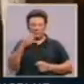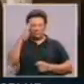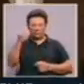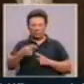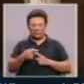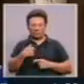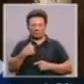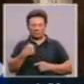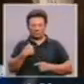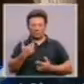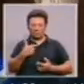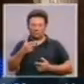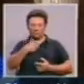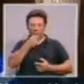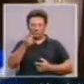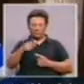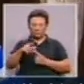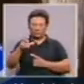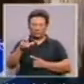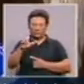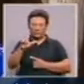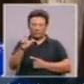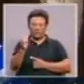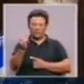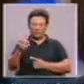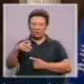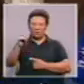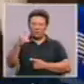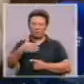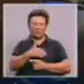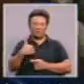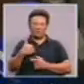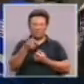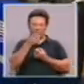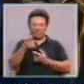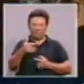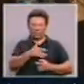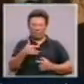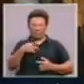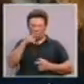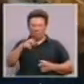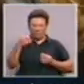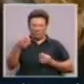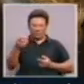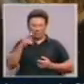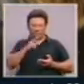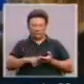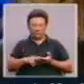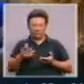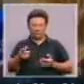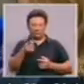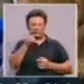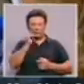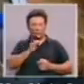tem interessante ficar lá e eu que sou velha agora outro Cristiano tem toda a sorte do mundo tem todos os pulmões para poder respirar verdade